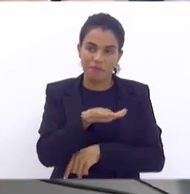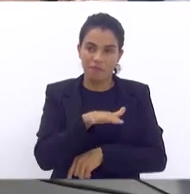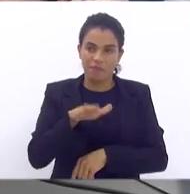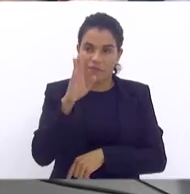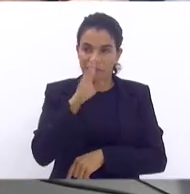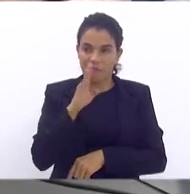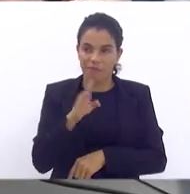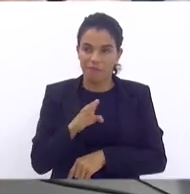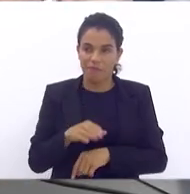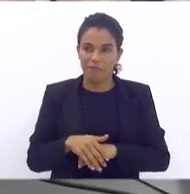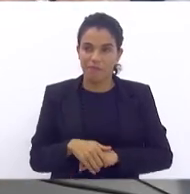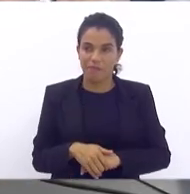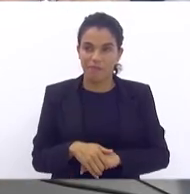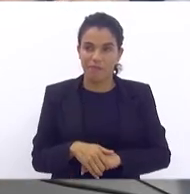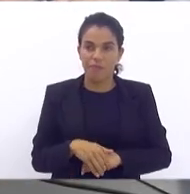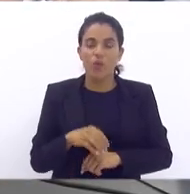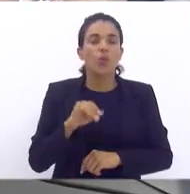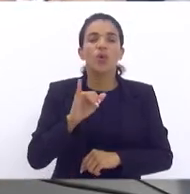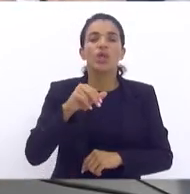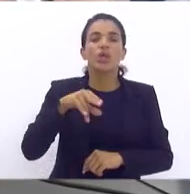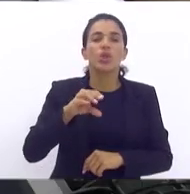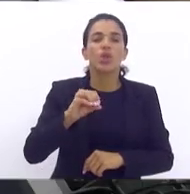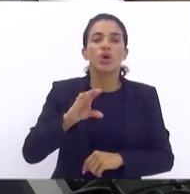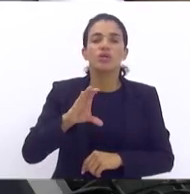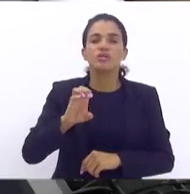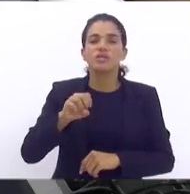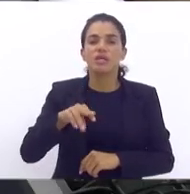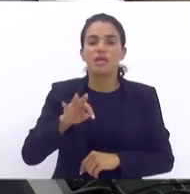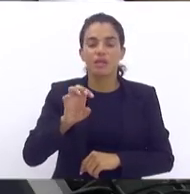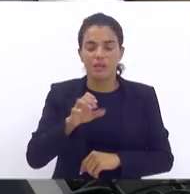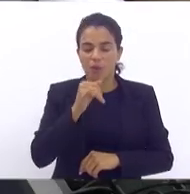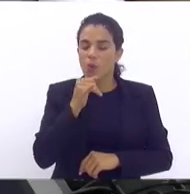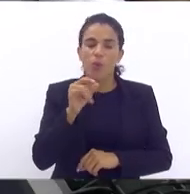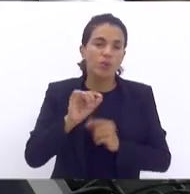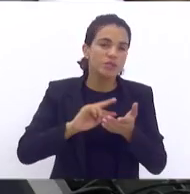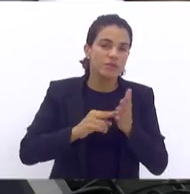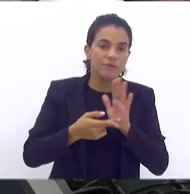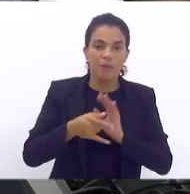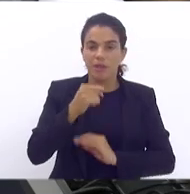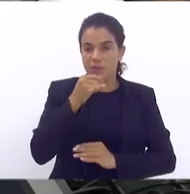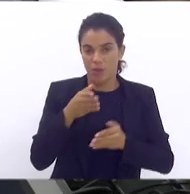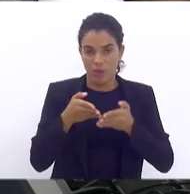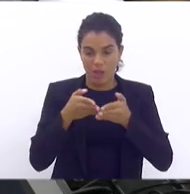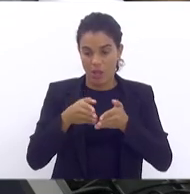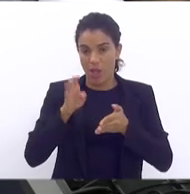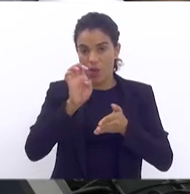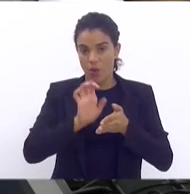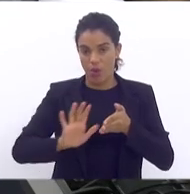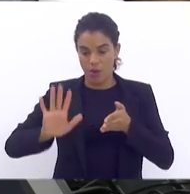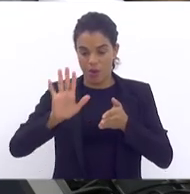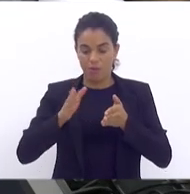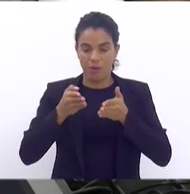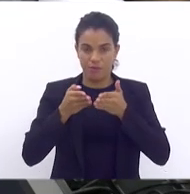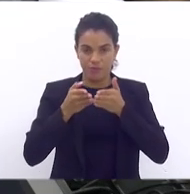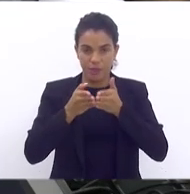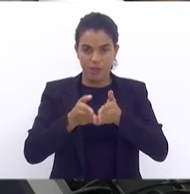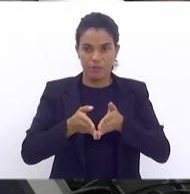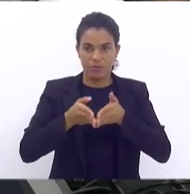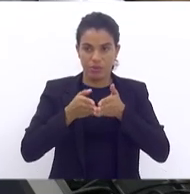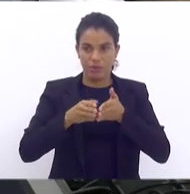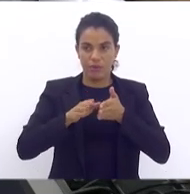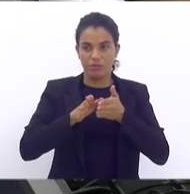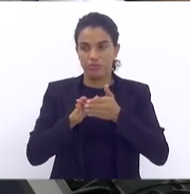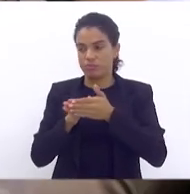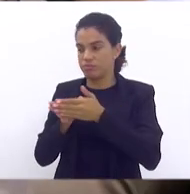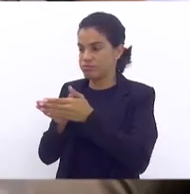que significa passagem inocente, só para ser mais claro? Por exemplo, um navio que está vindo da Europa, faz a dobra